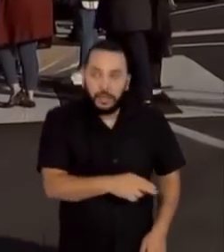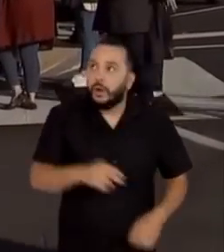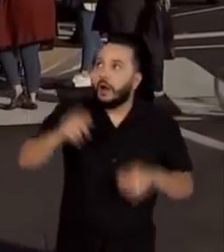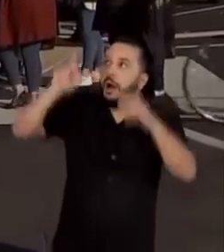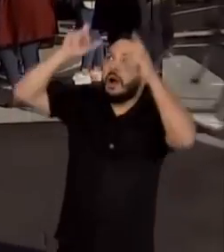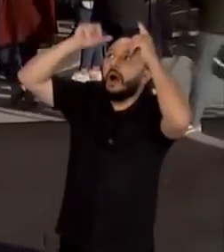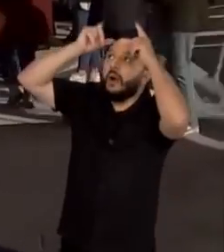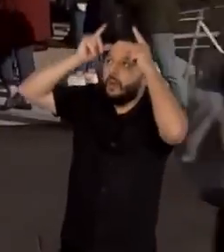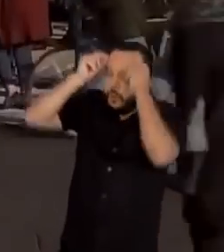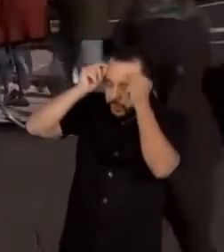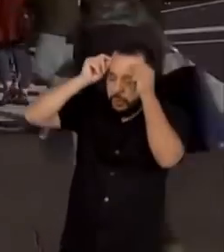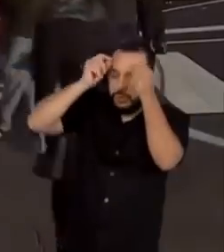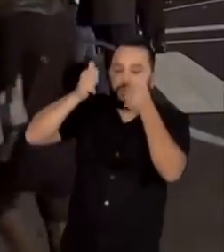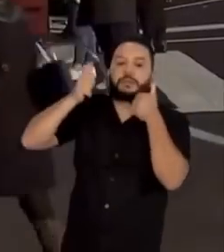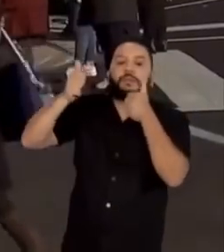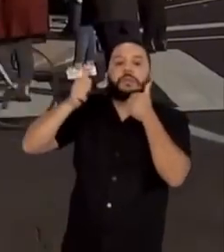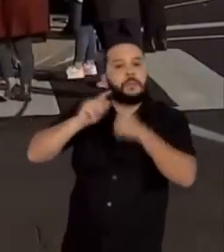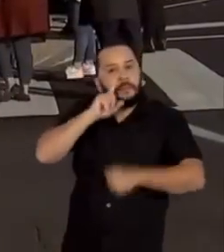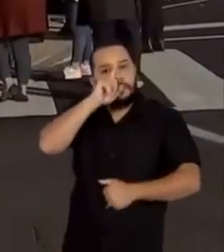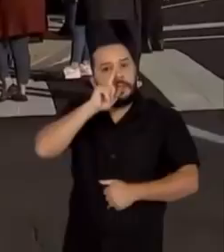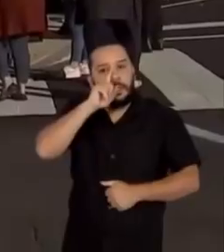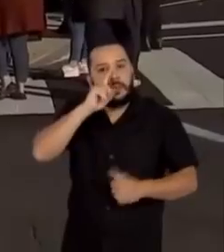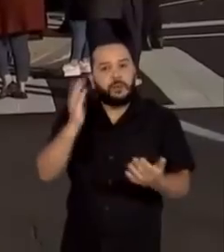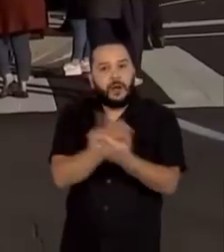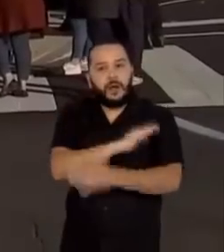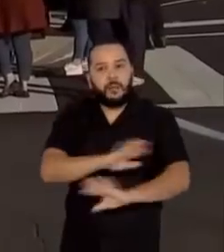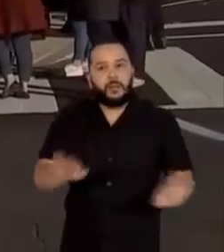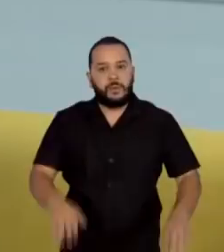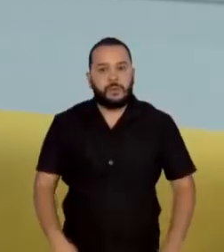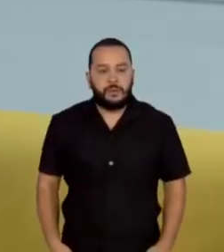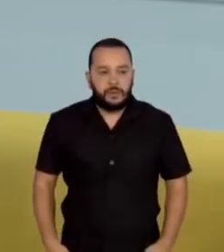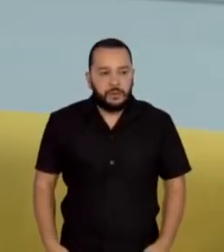foi controlada e os riscos descartados.